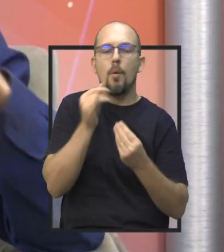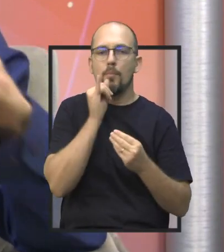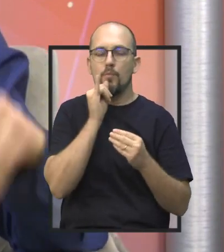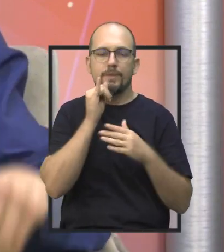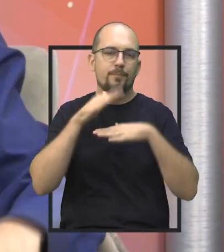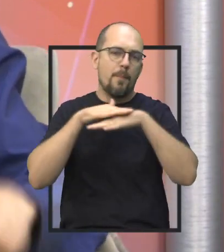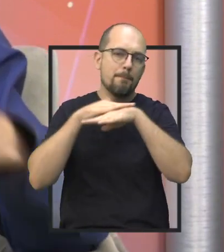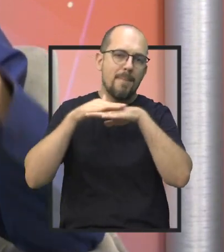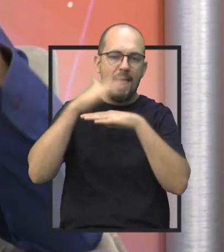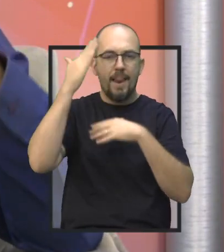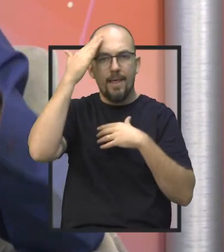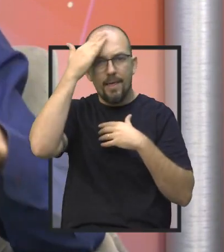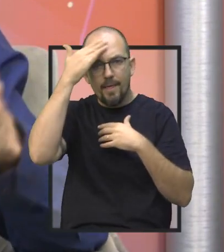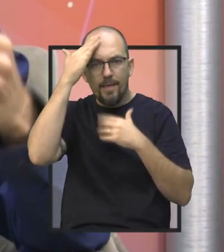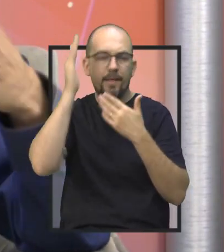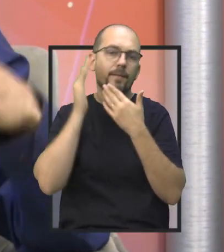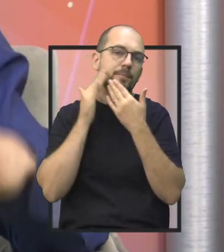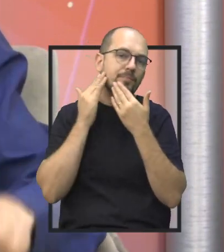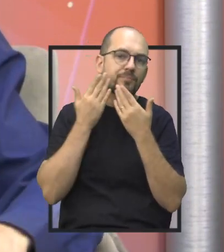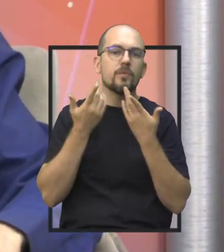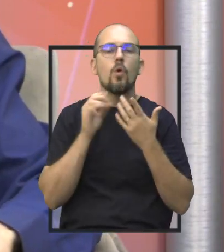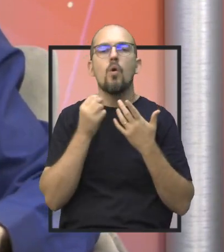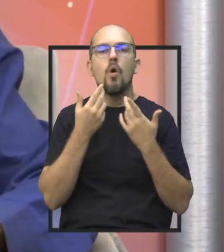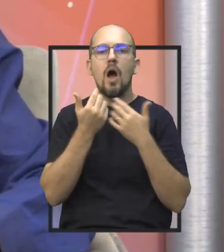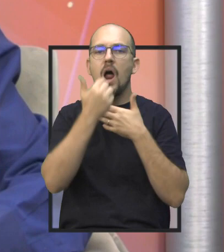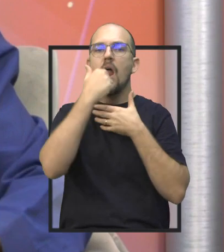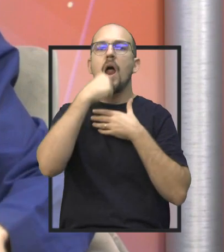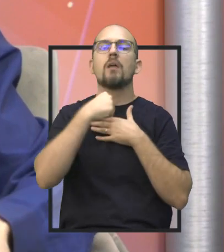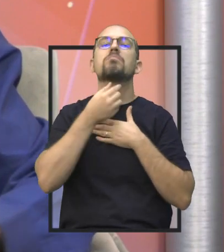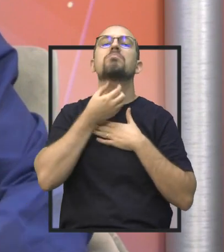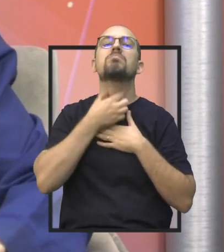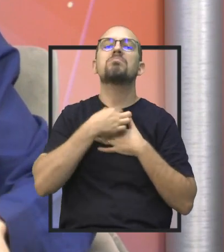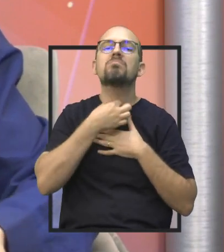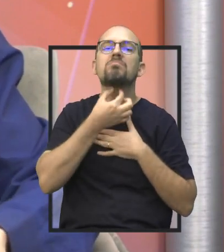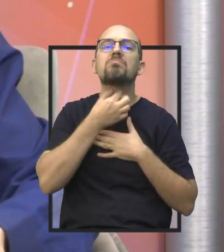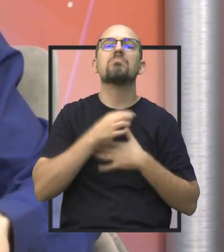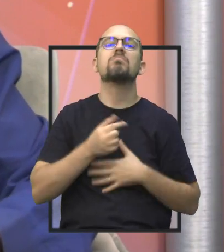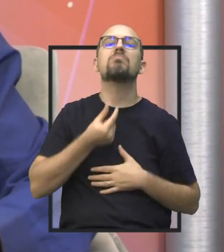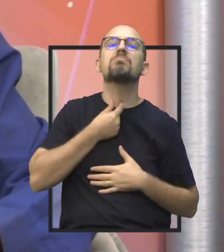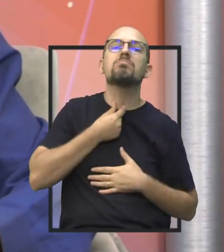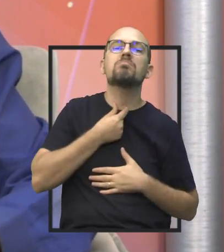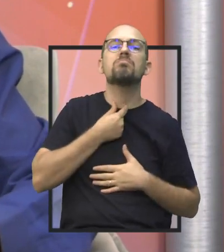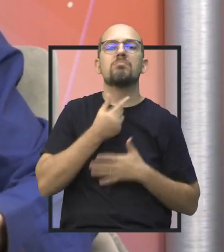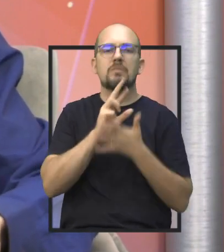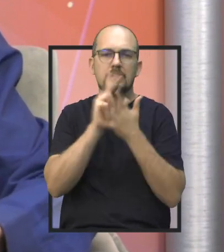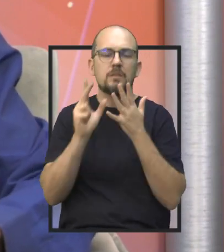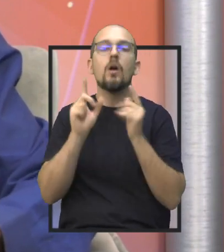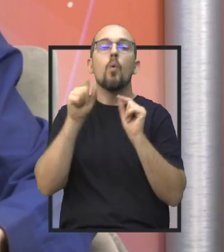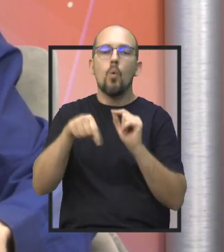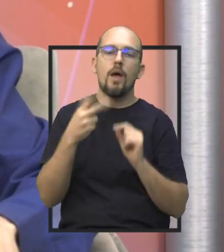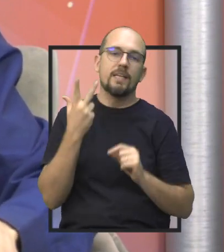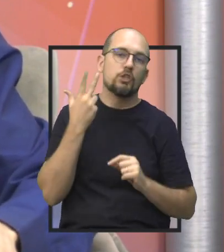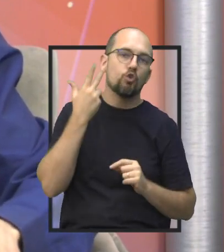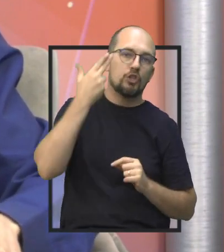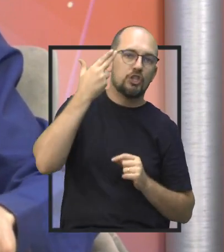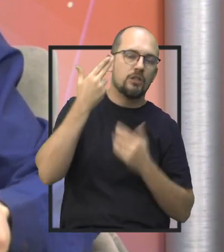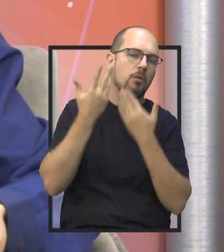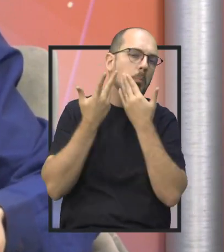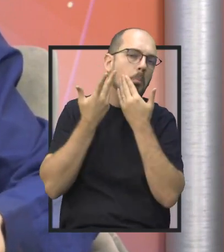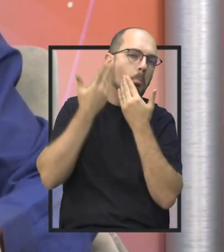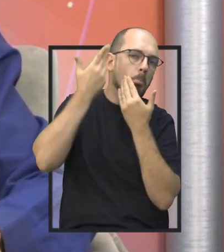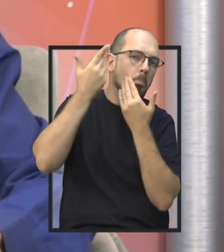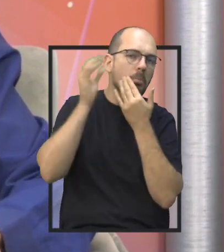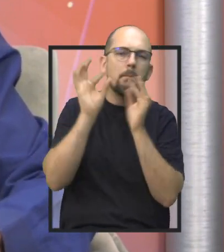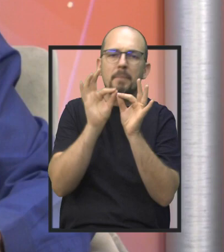pele, na cavidade oral, na faringe, na laringe, o tratamento é eminentemente cirúrgico, ou seja, uma lesão